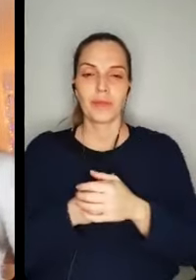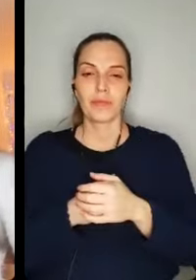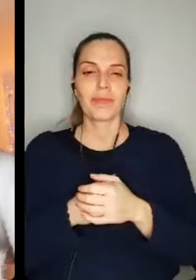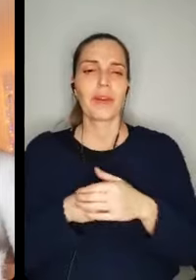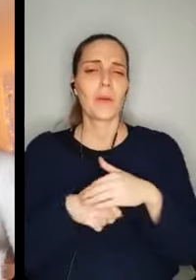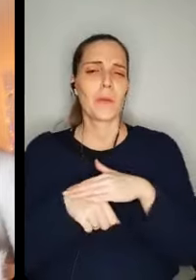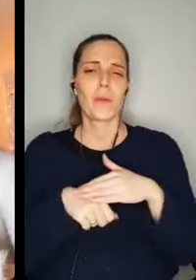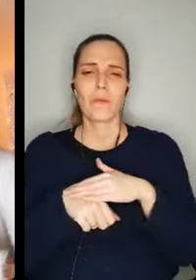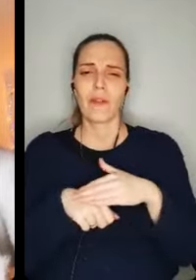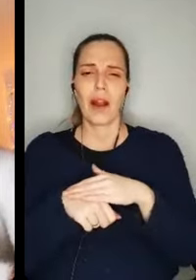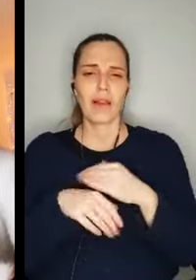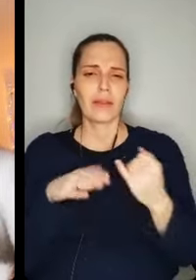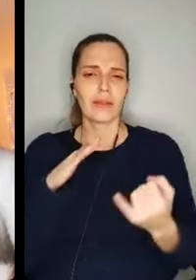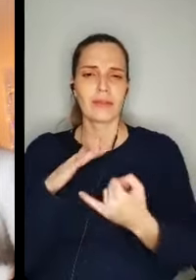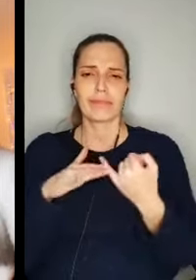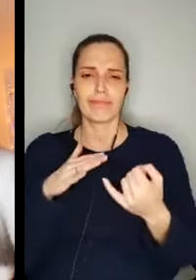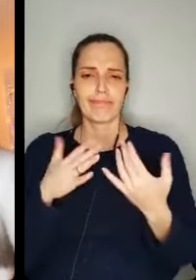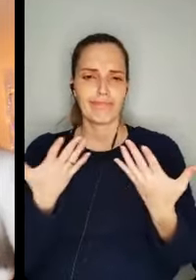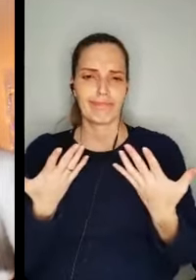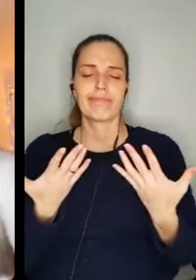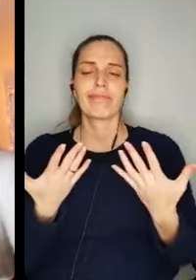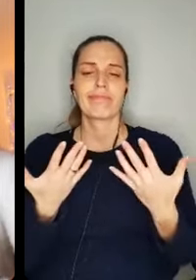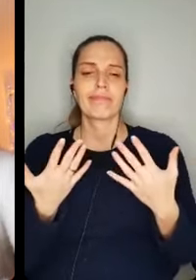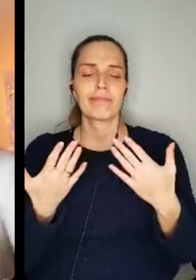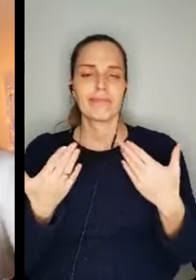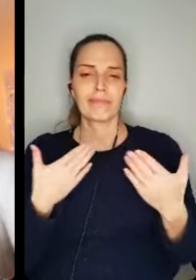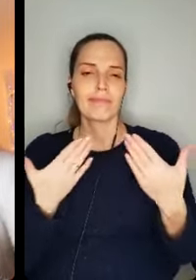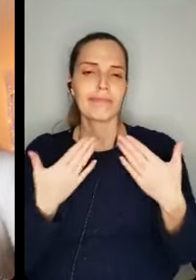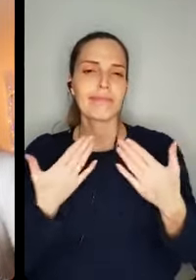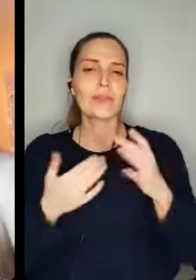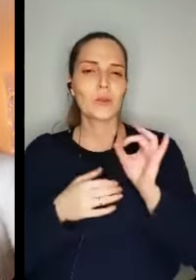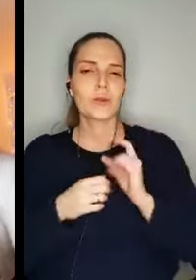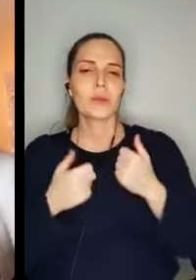para dar exatamente a opinião de vocês a respeito de alguns aspectos do nosso curso, né?